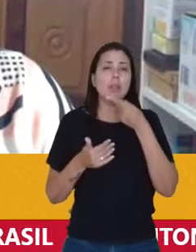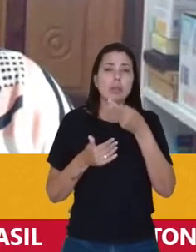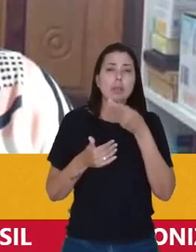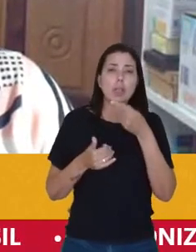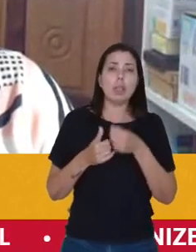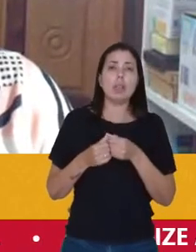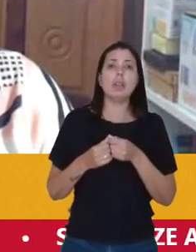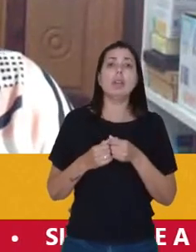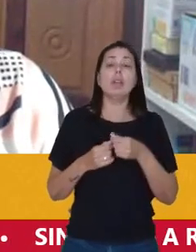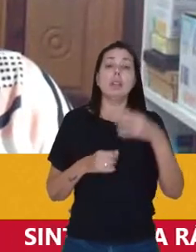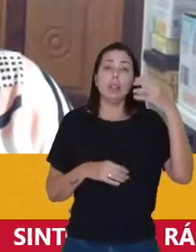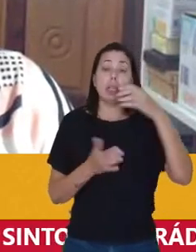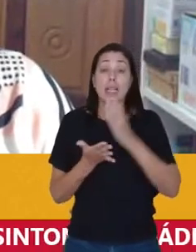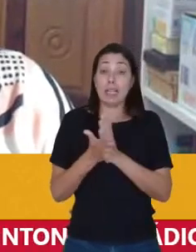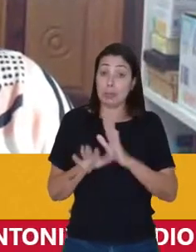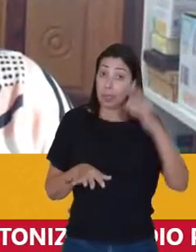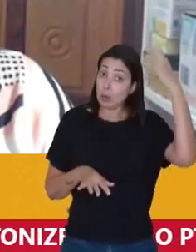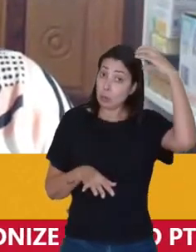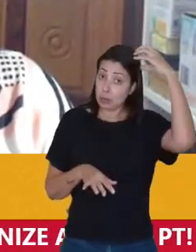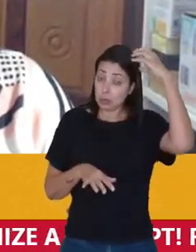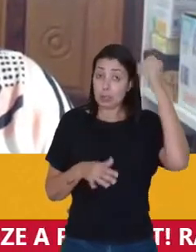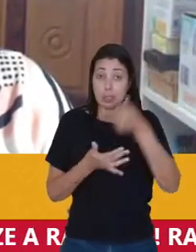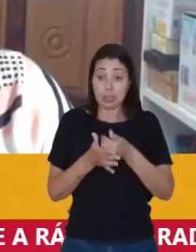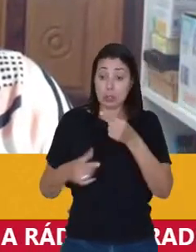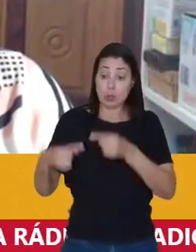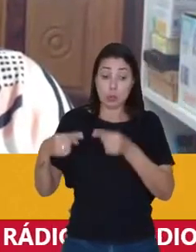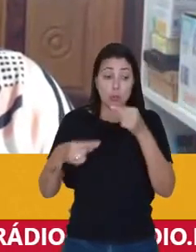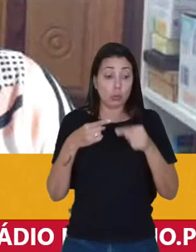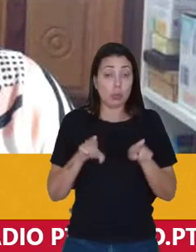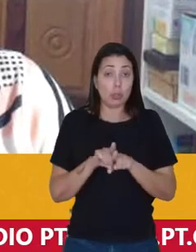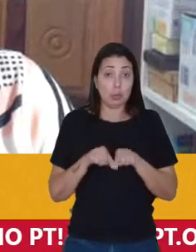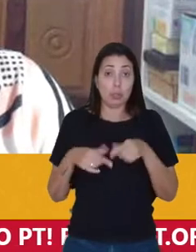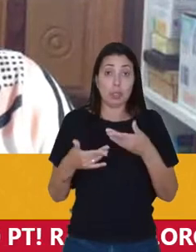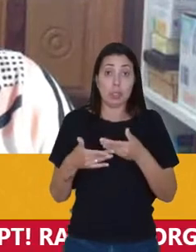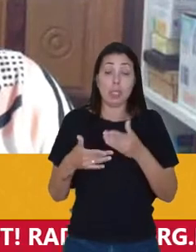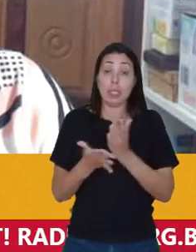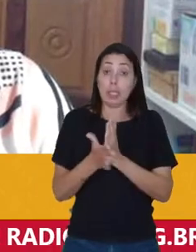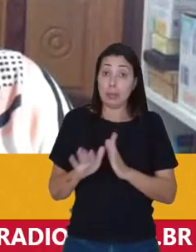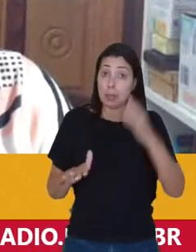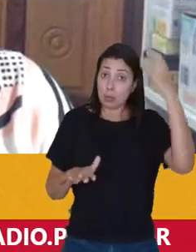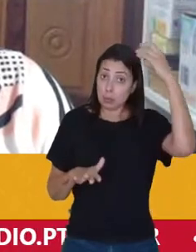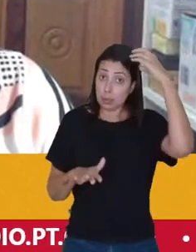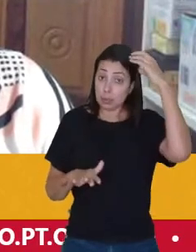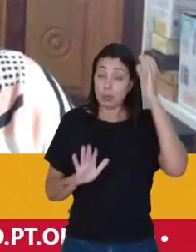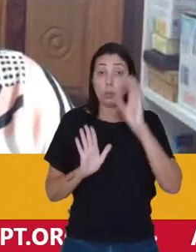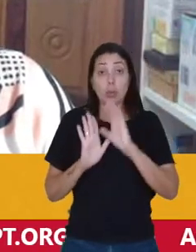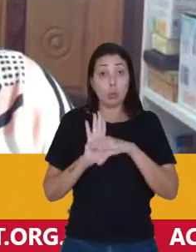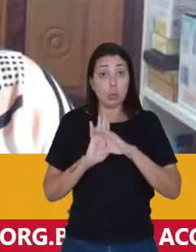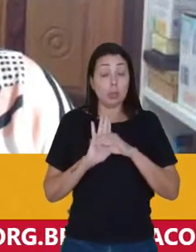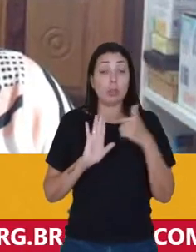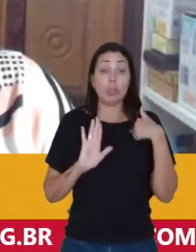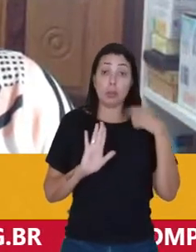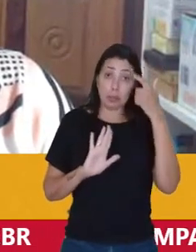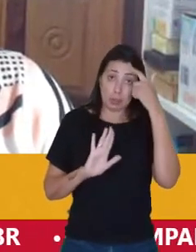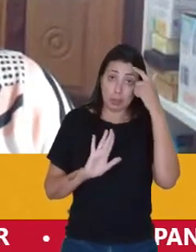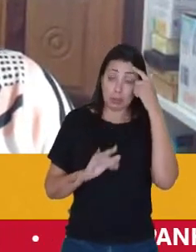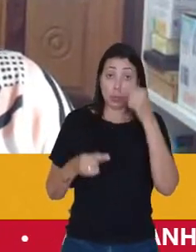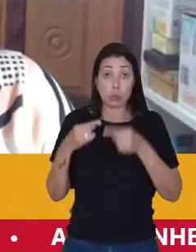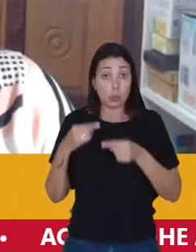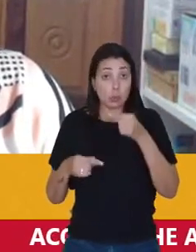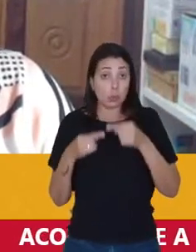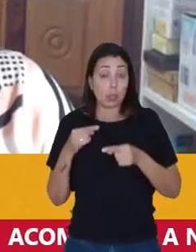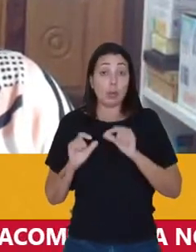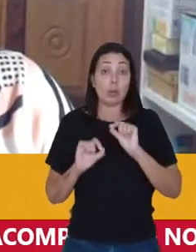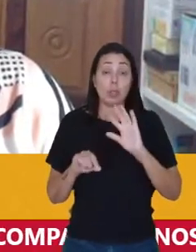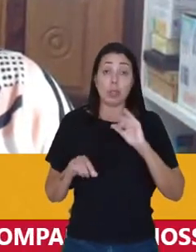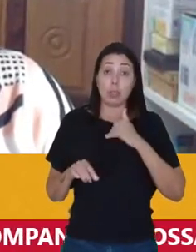em descolonizar, não é isso? Tem se discutido muito a questão da descolonização dos currículos. Eu penso que essa é uma discussão